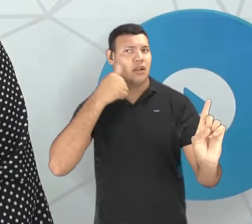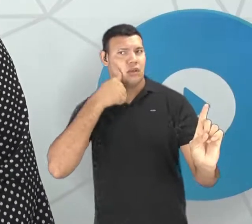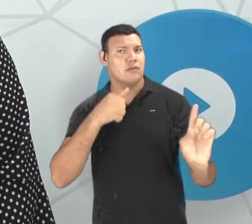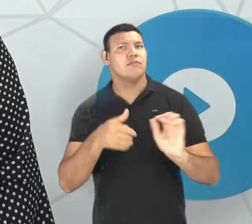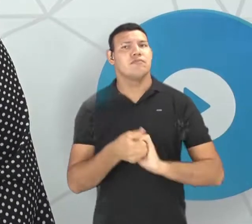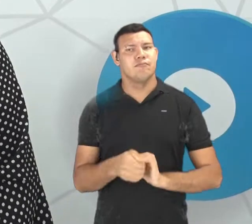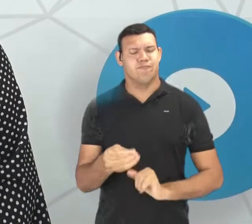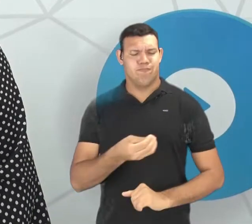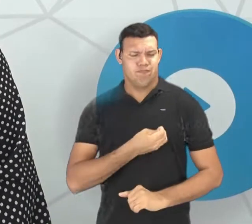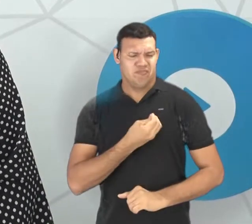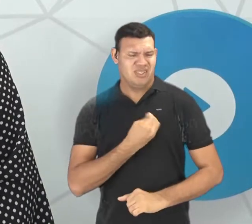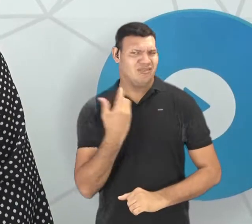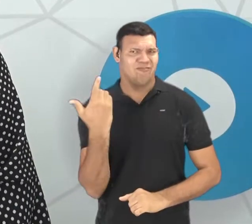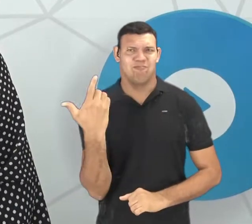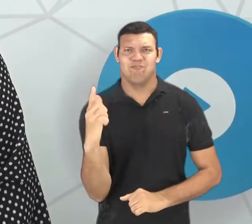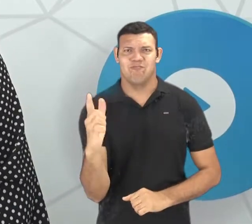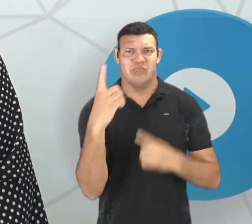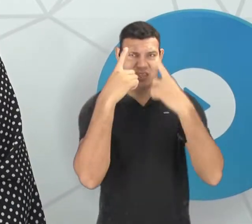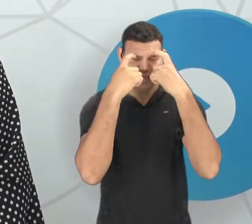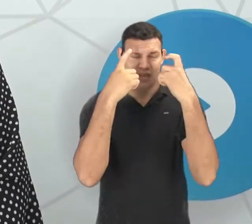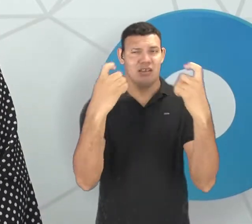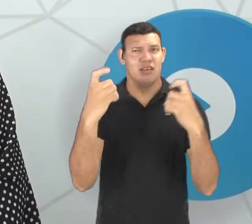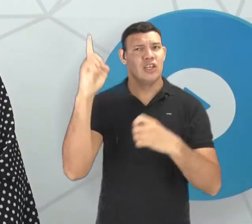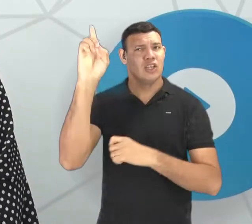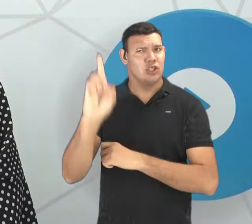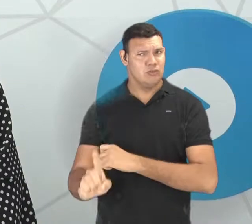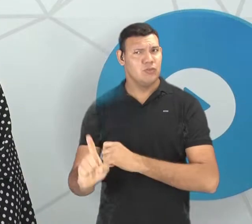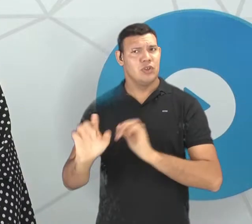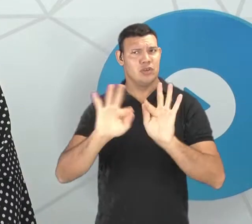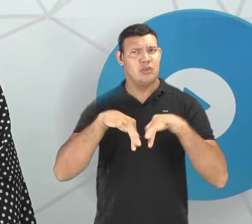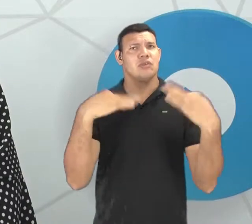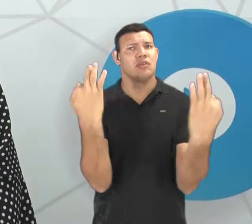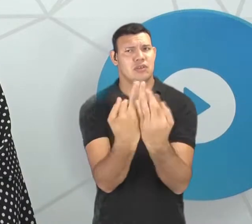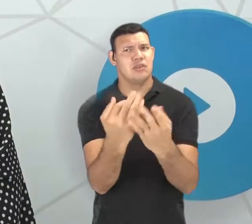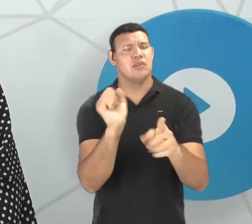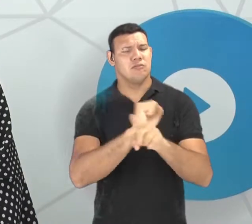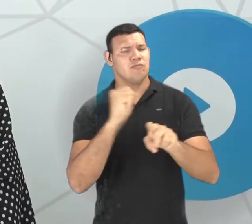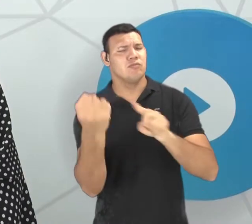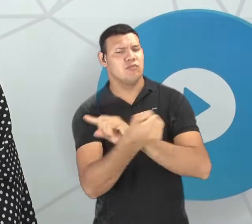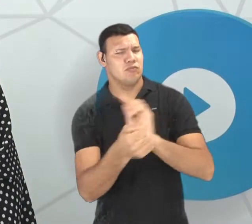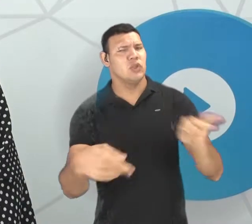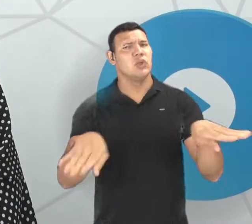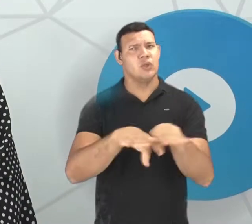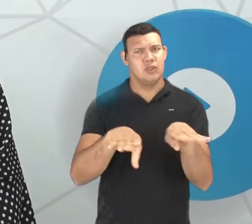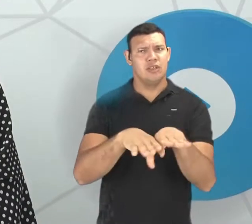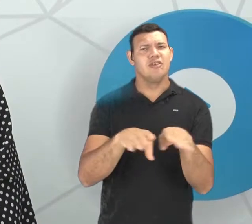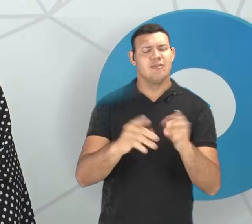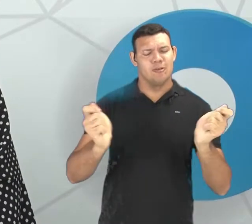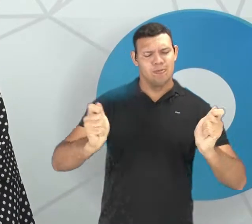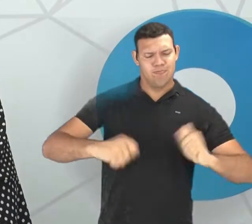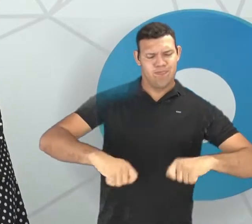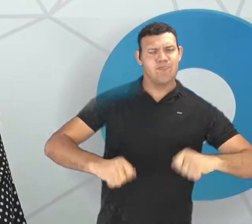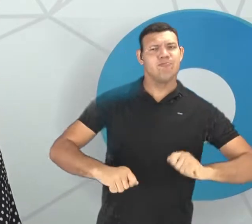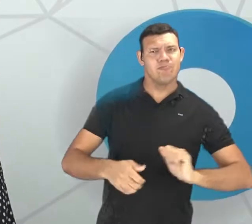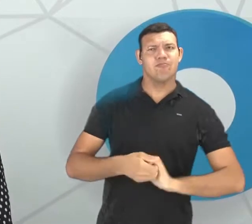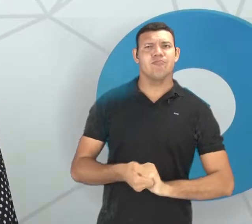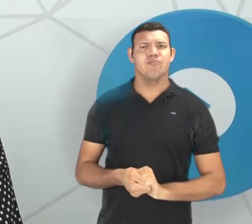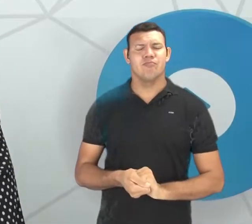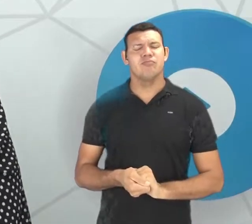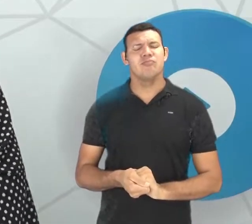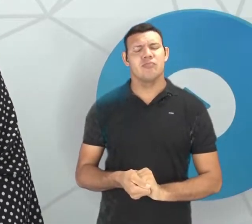bem, uma vida sem violência é direito de toda a família, é direito da sociedade. A necessidade de